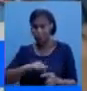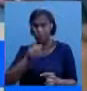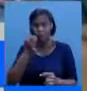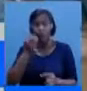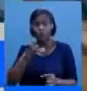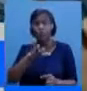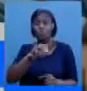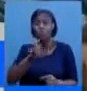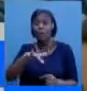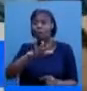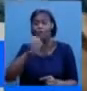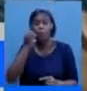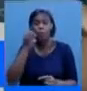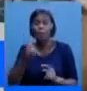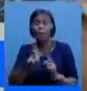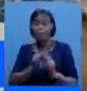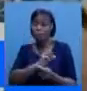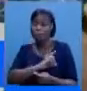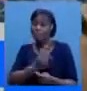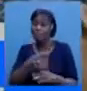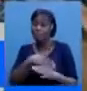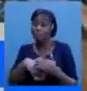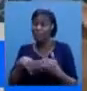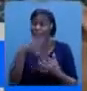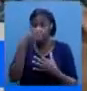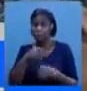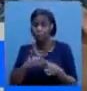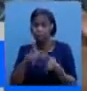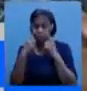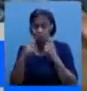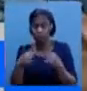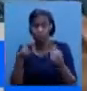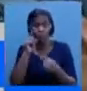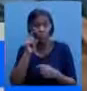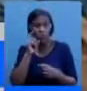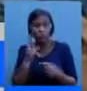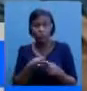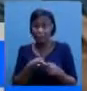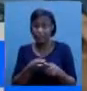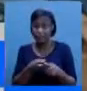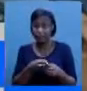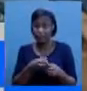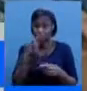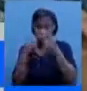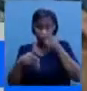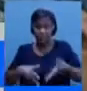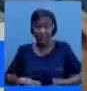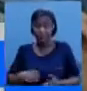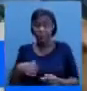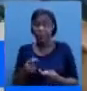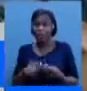forma como a privatização deve ser feita, garantindo o interesse público, protegendo os interesses dos